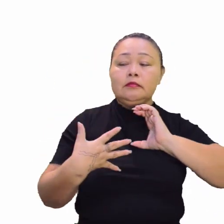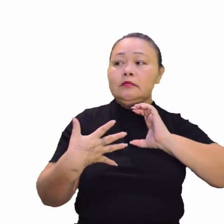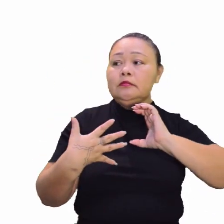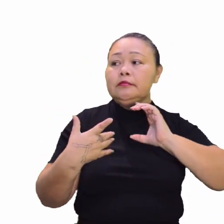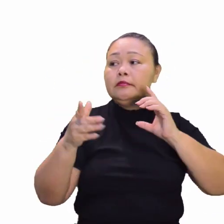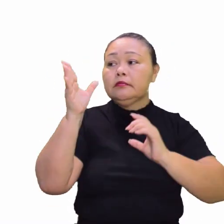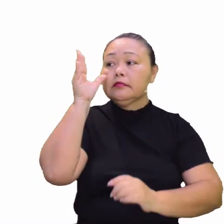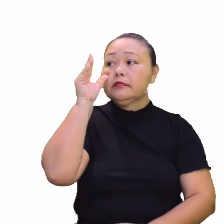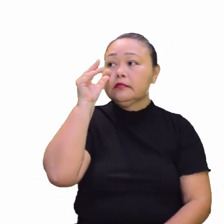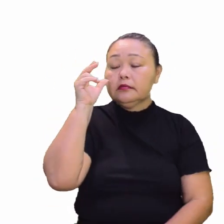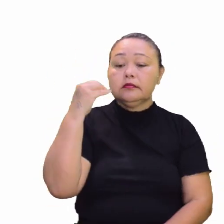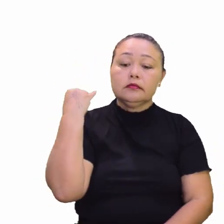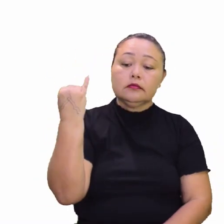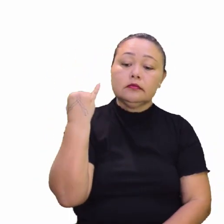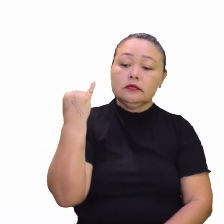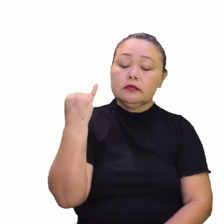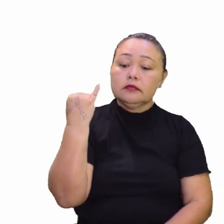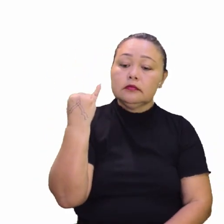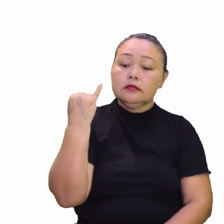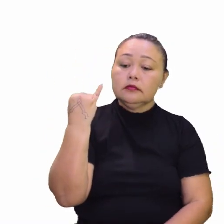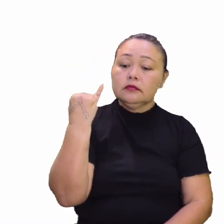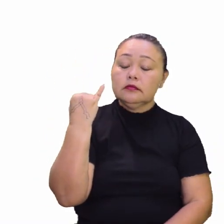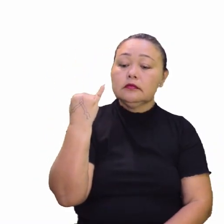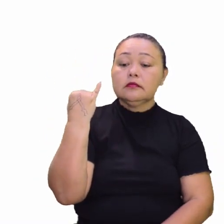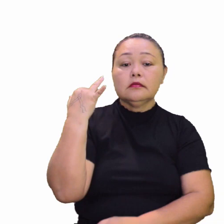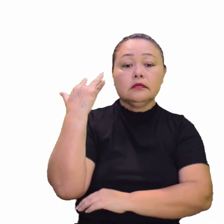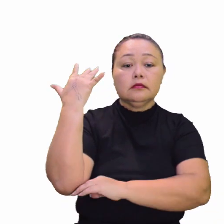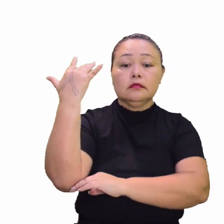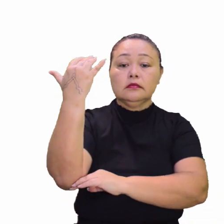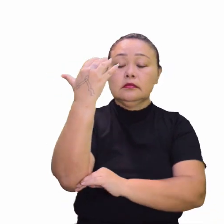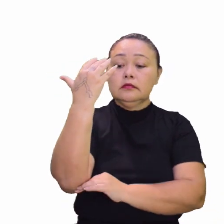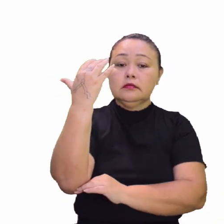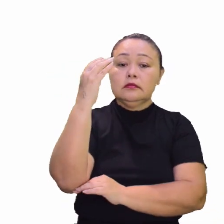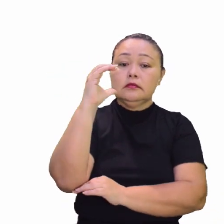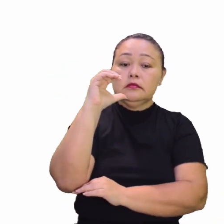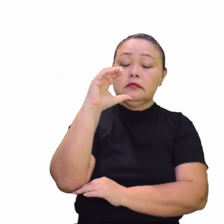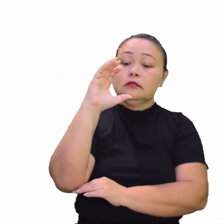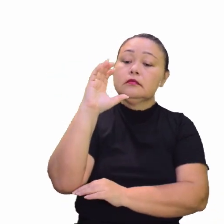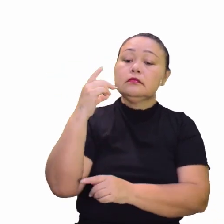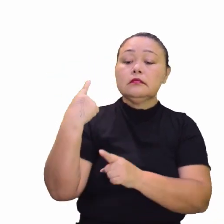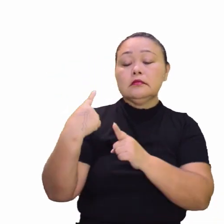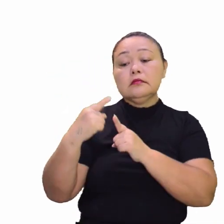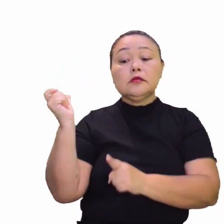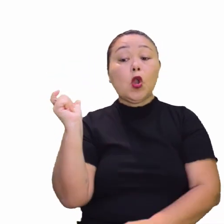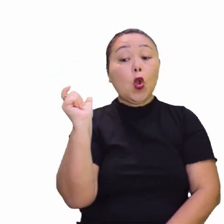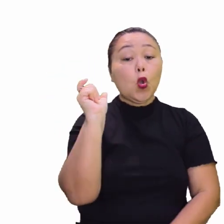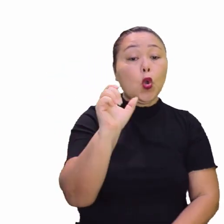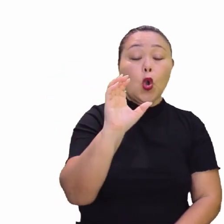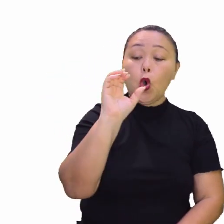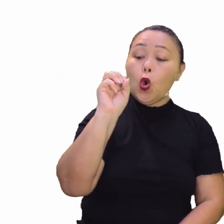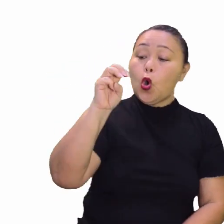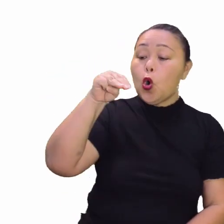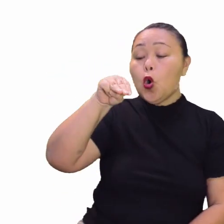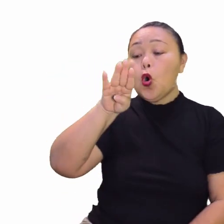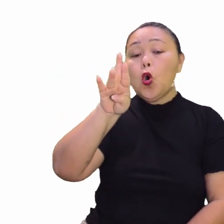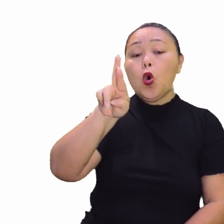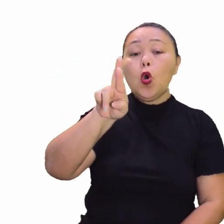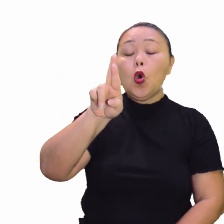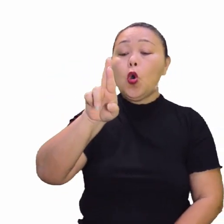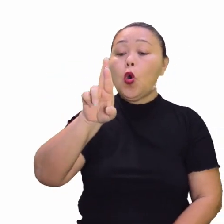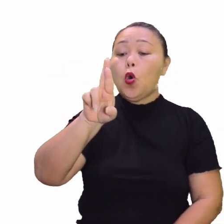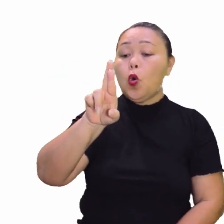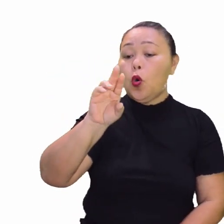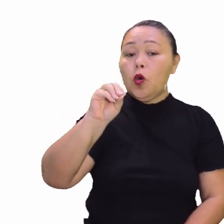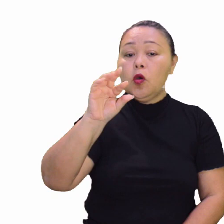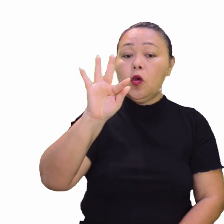uma curiosidade importante sobre a questão da floresta ombrófila. Por que ela recebe esse nome? E essa galera já estudou lá